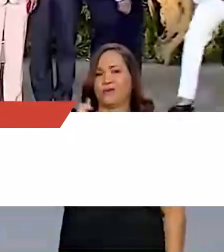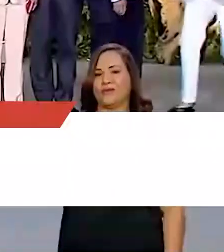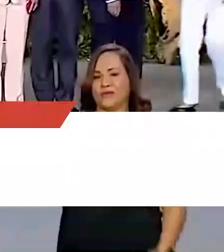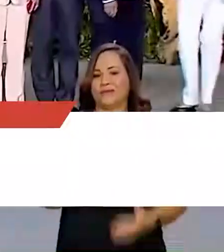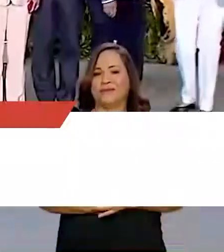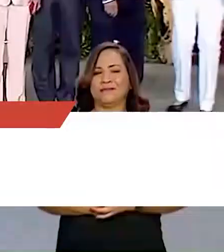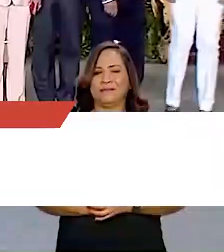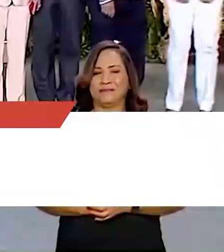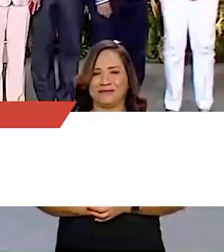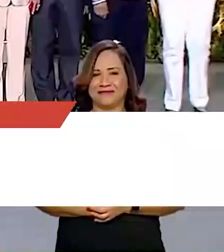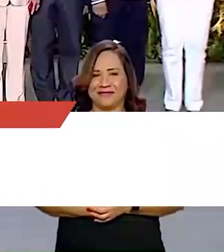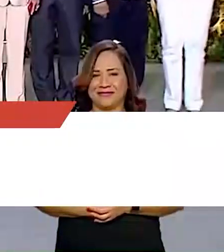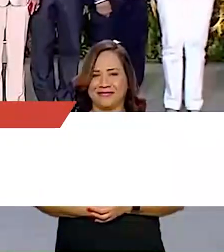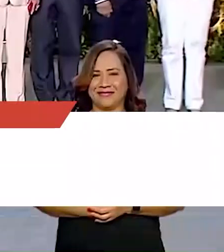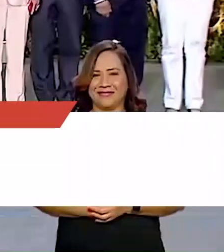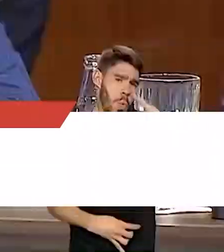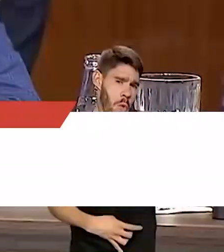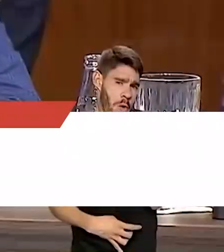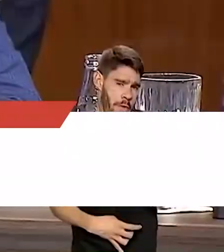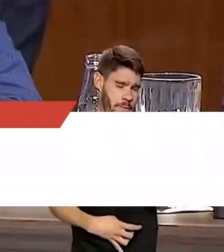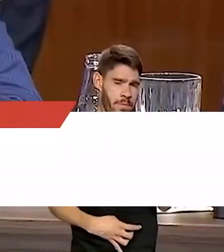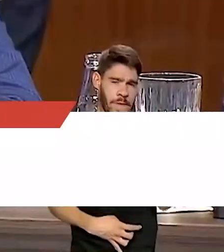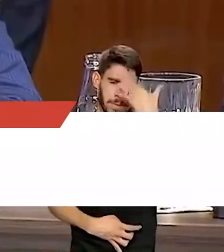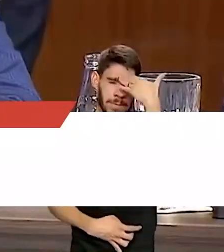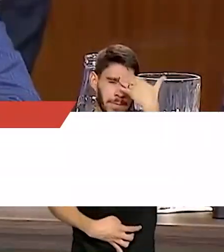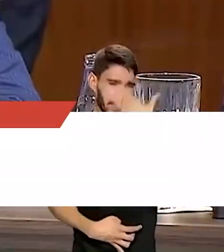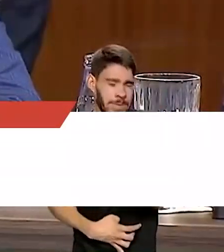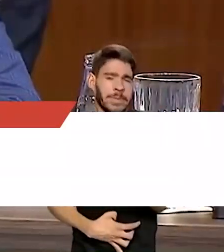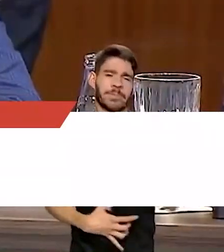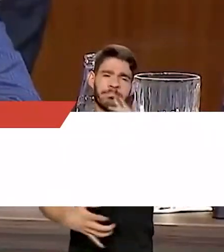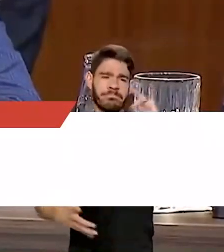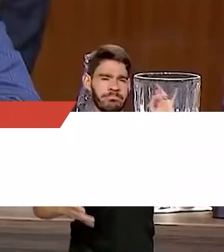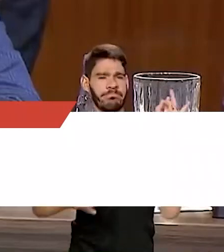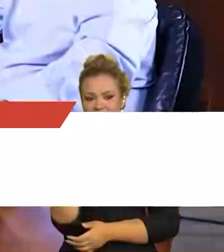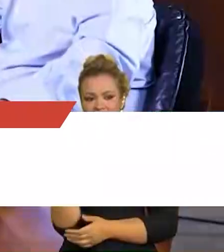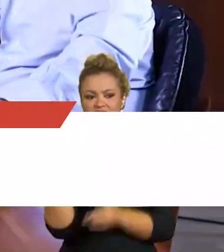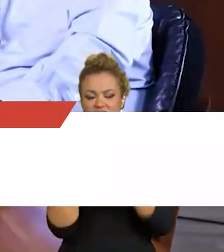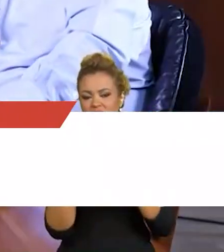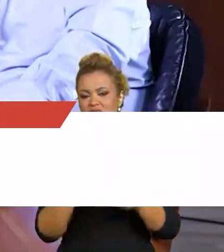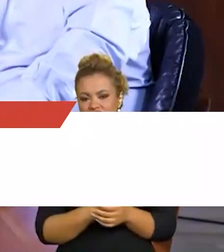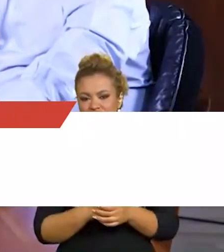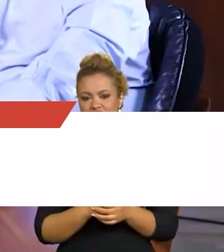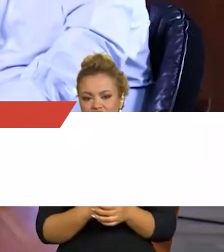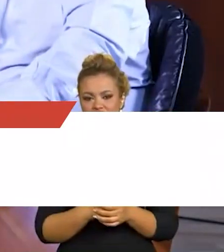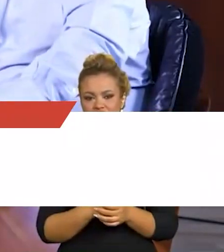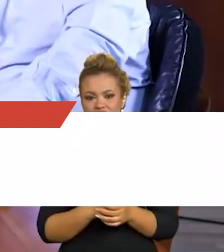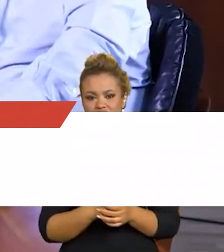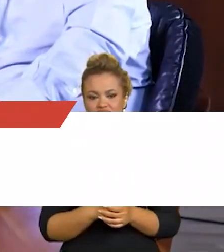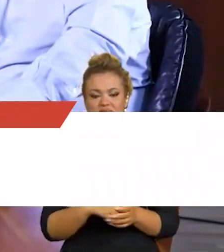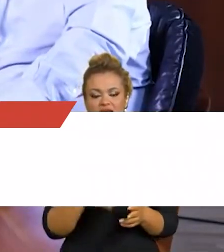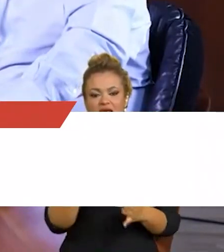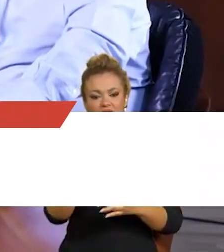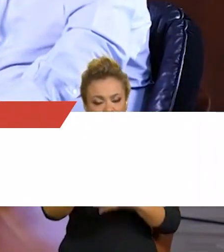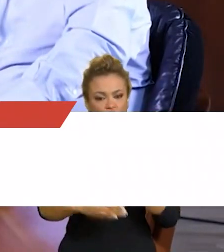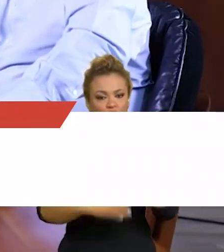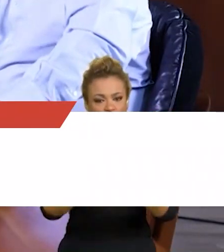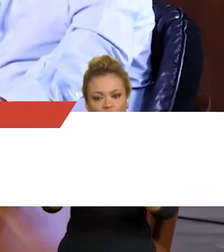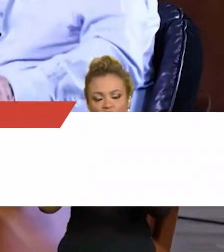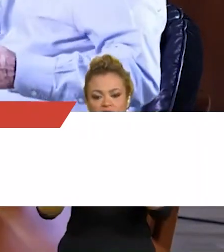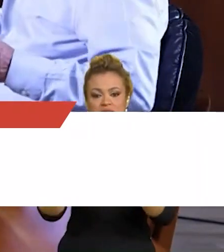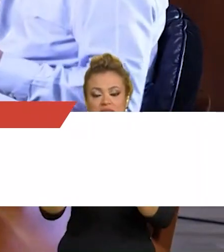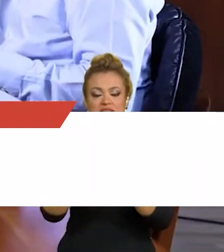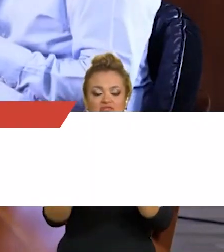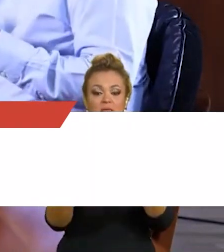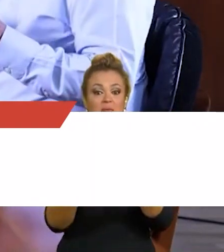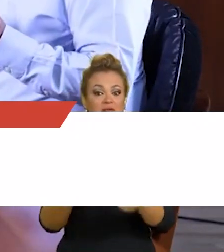ajudar financeiramente outras Nações que precisam se desenvolver e que isso se trata de uma dívida histórica